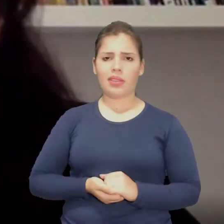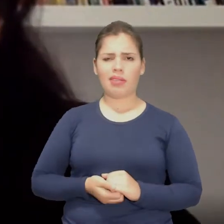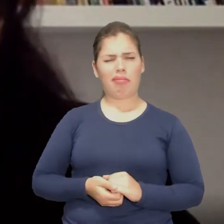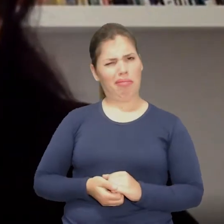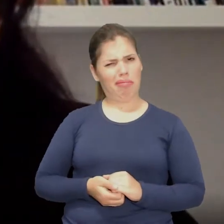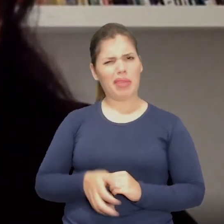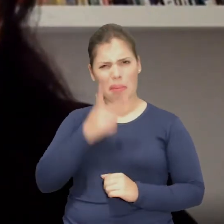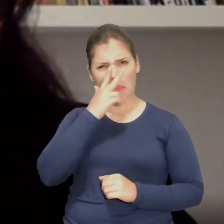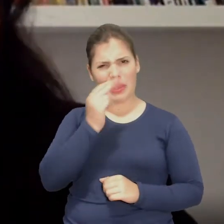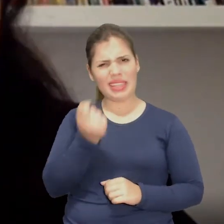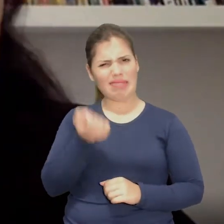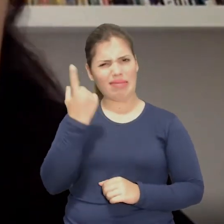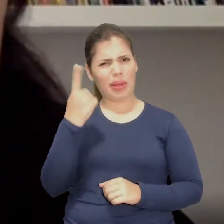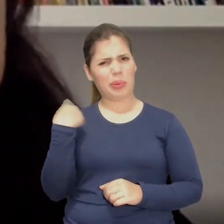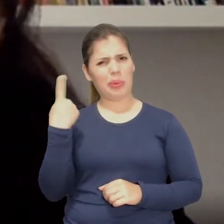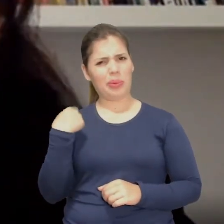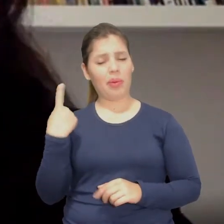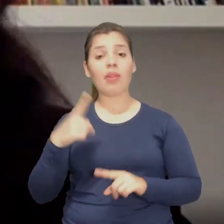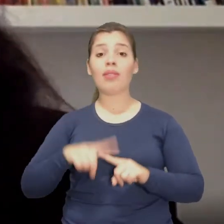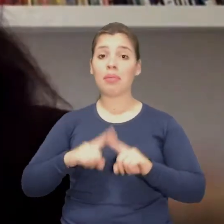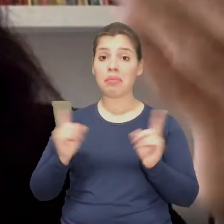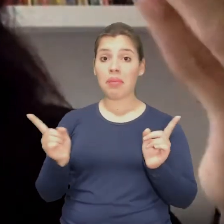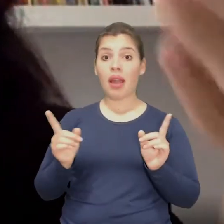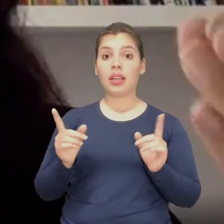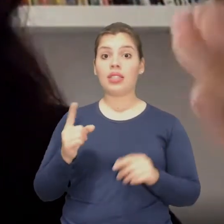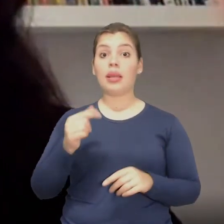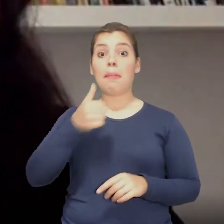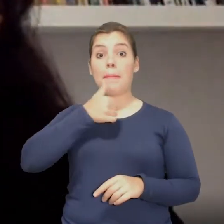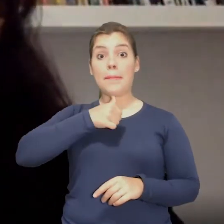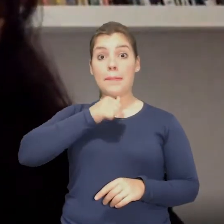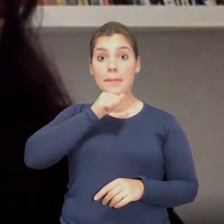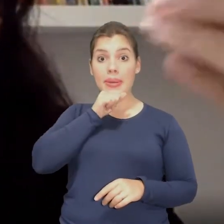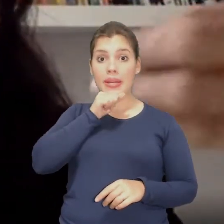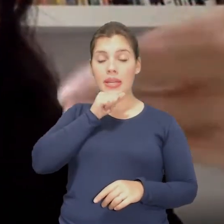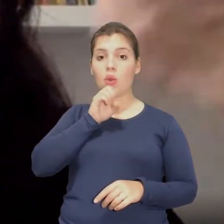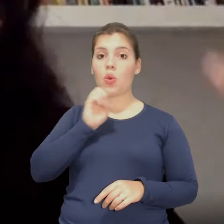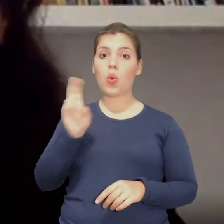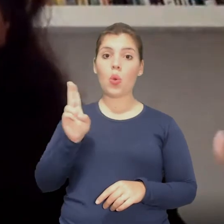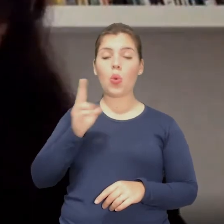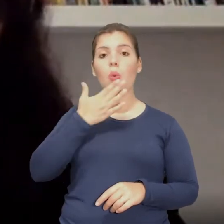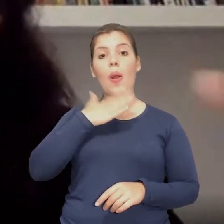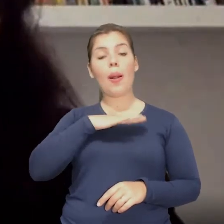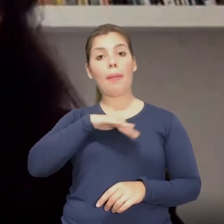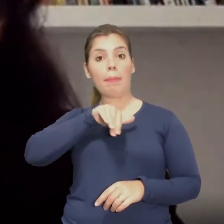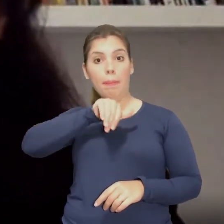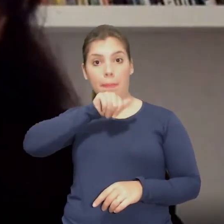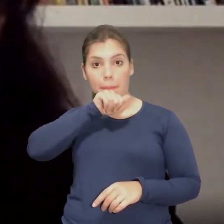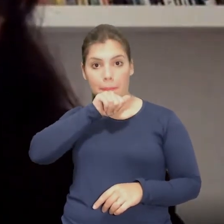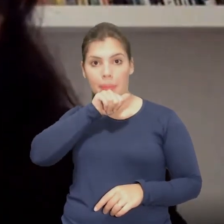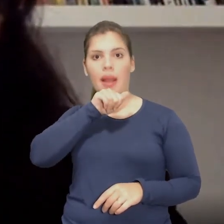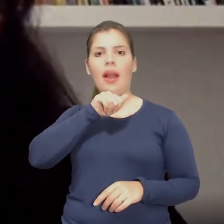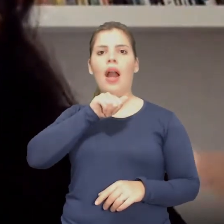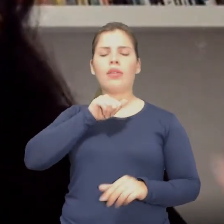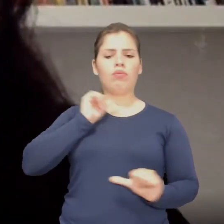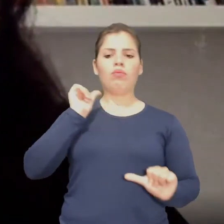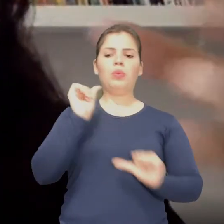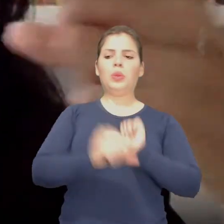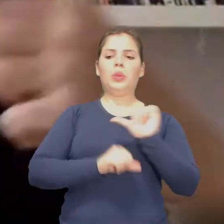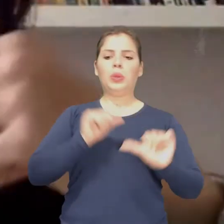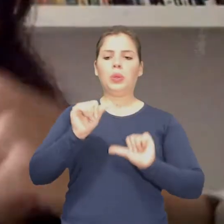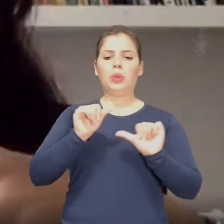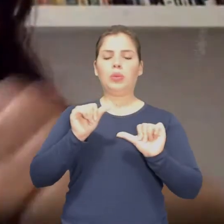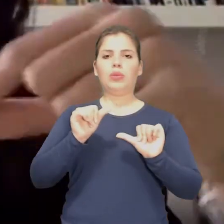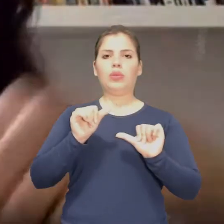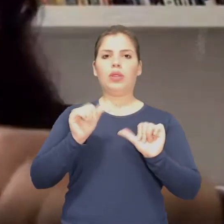Então, parece loucura, assim, mas uma mudança de comportamento na mãe ou no pai muda a